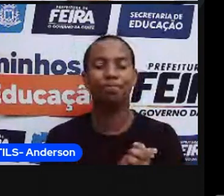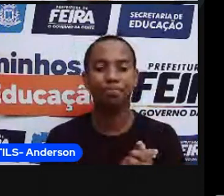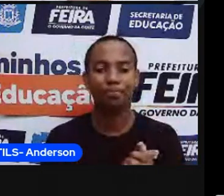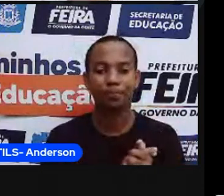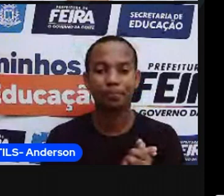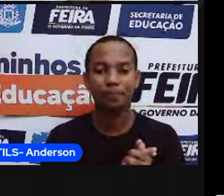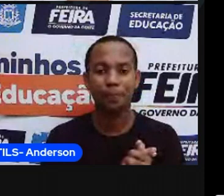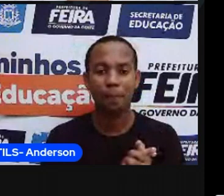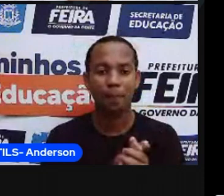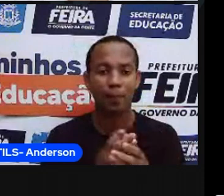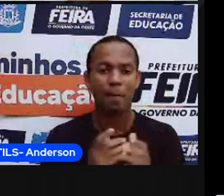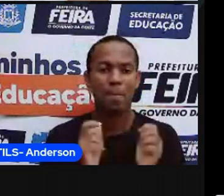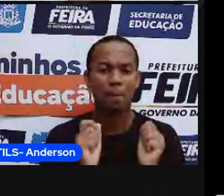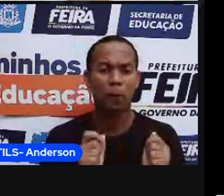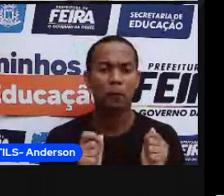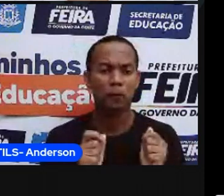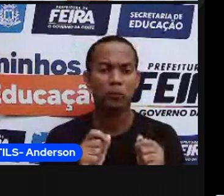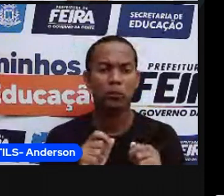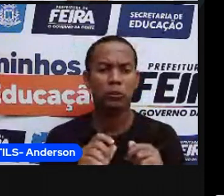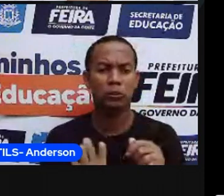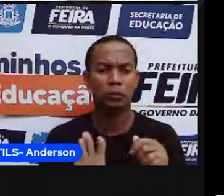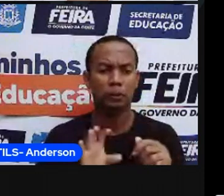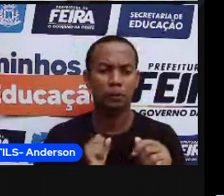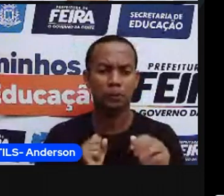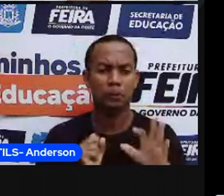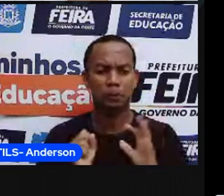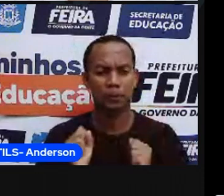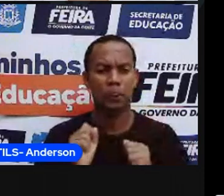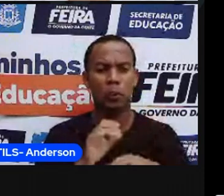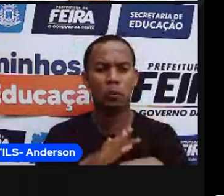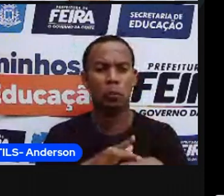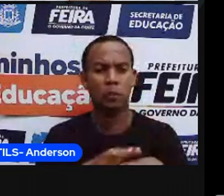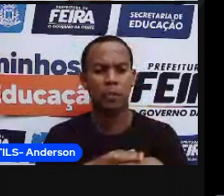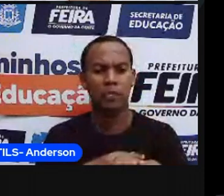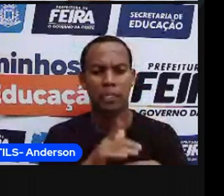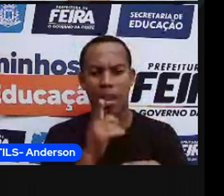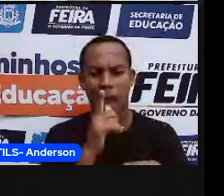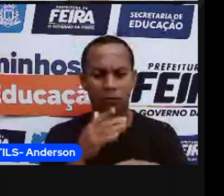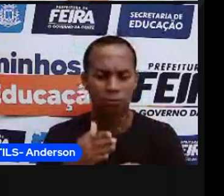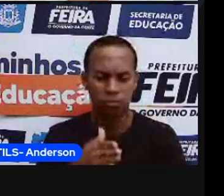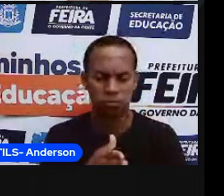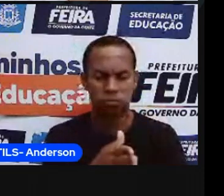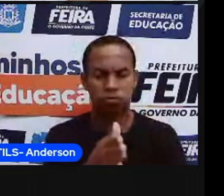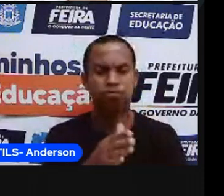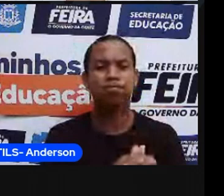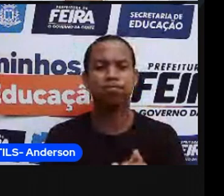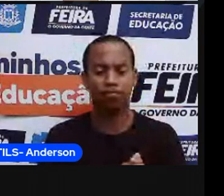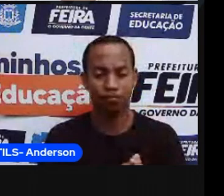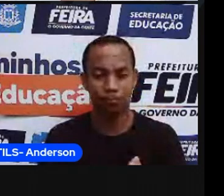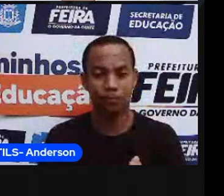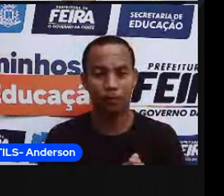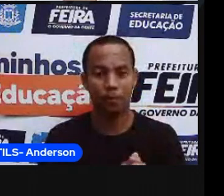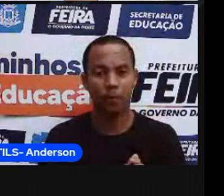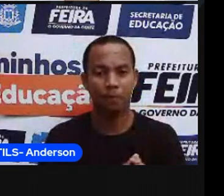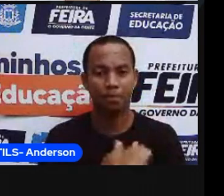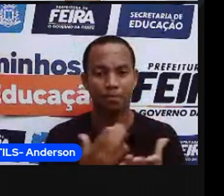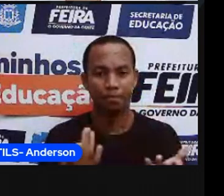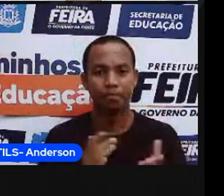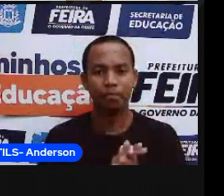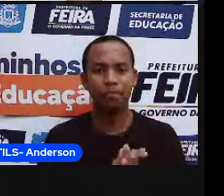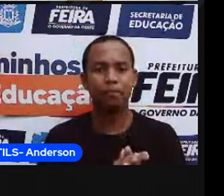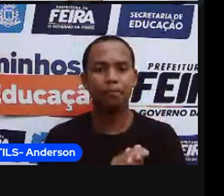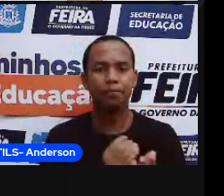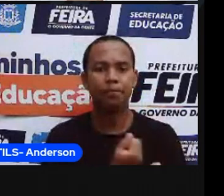podem transmitir várias doenças. Imagine o quão triste esse indígena não ficou. Então, vamos lá. Questão